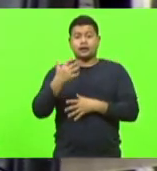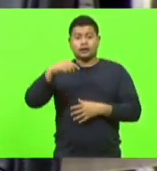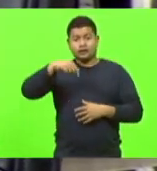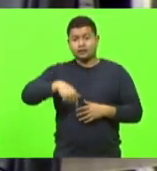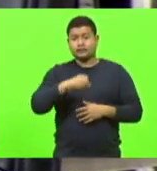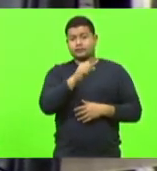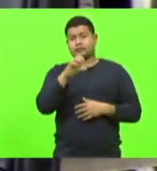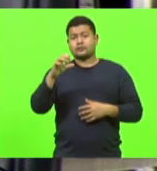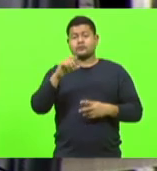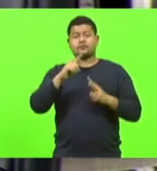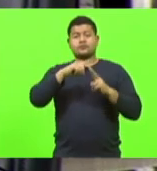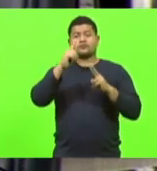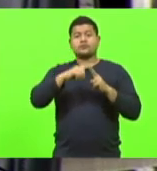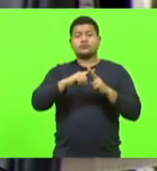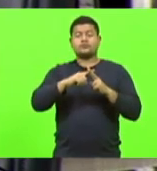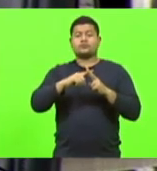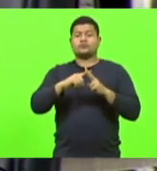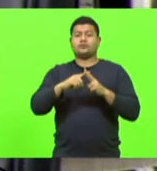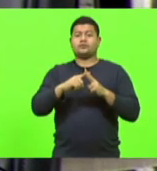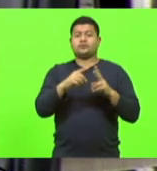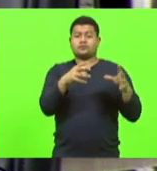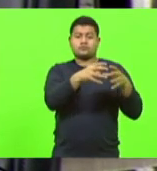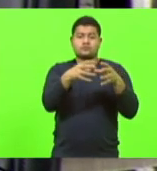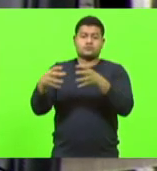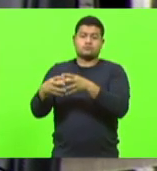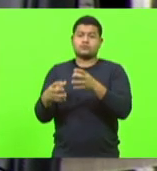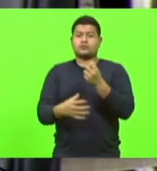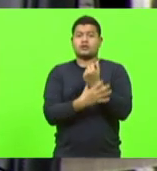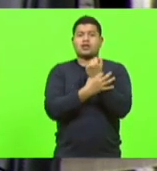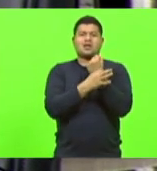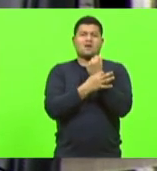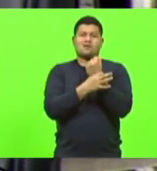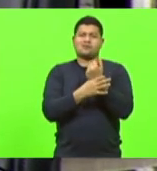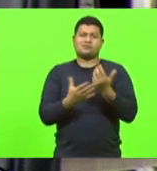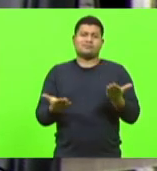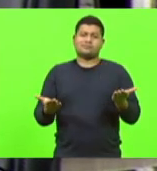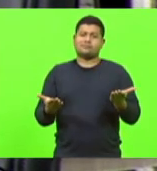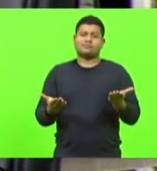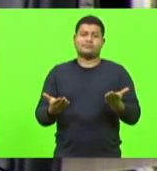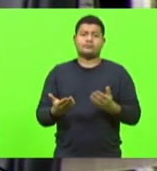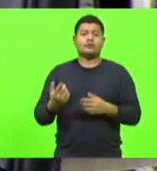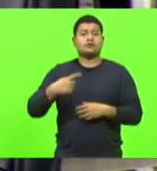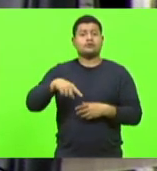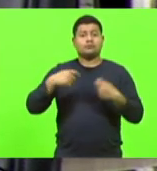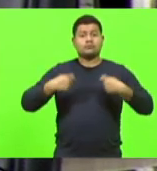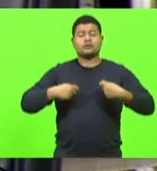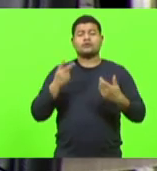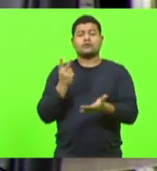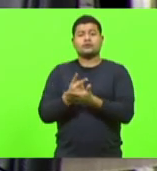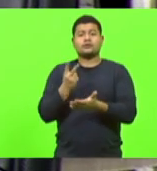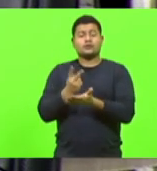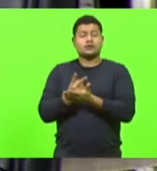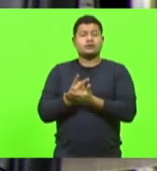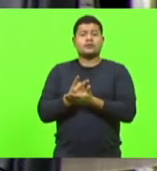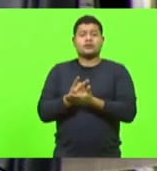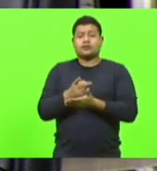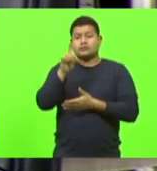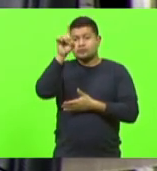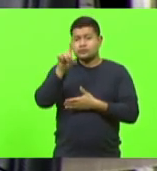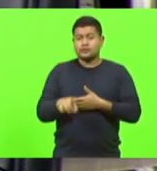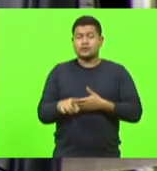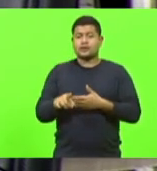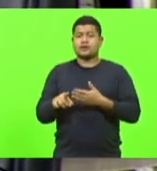duas forças de segurança e nós precisamos preservar direitos por policial